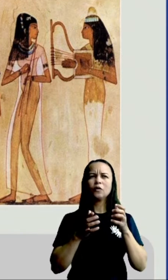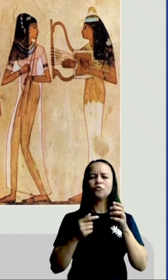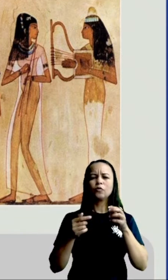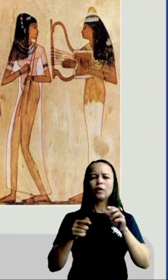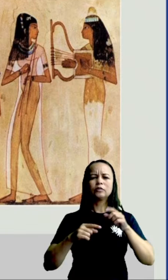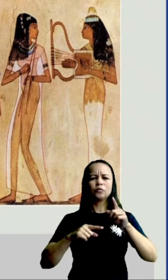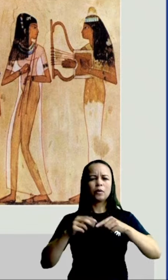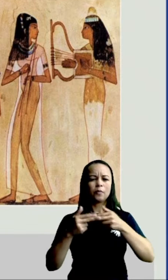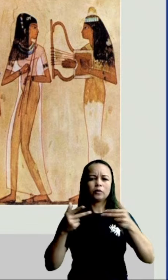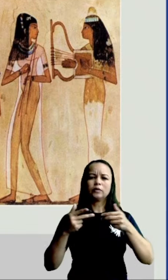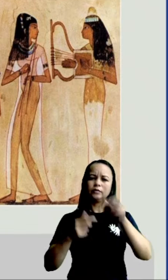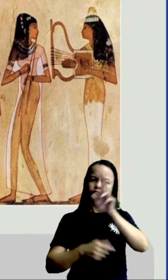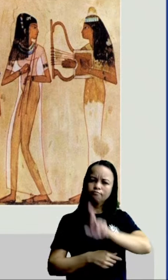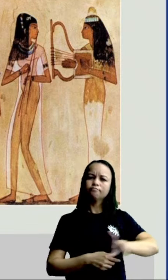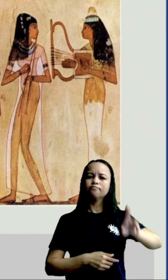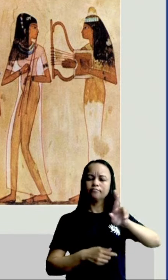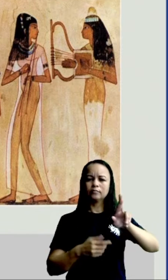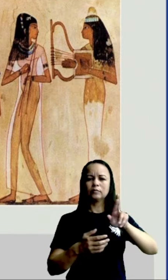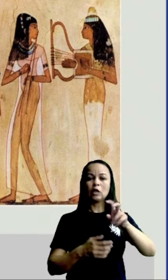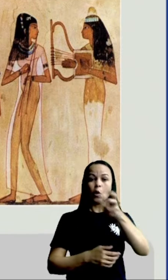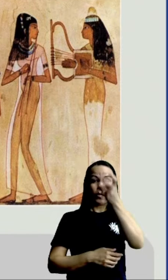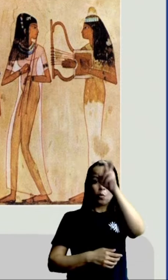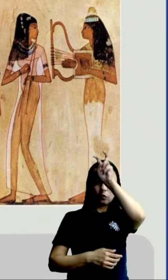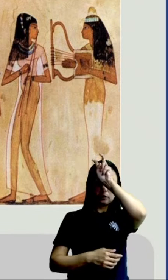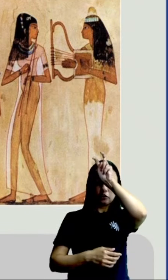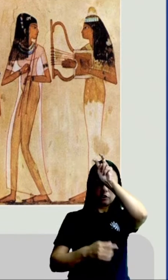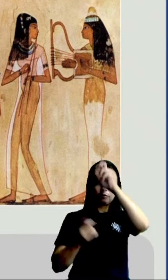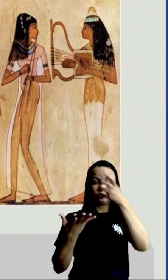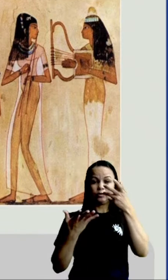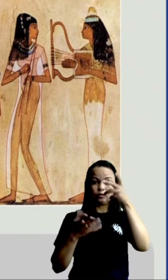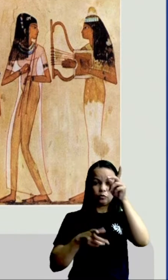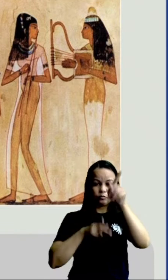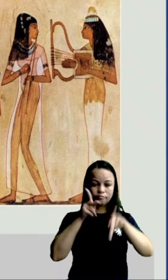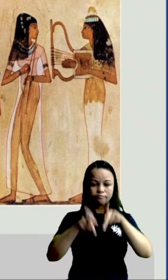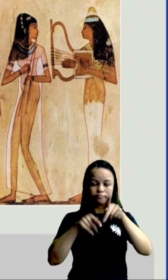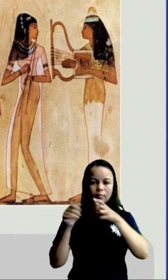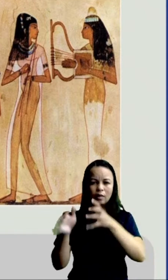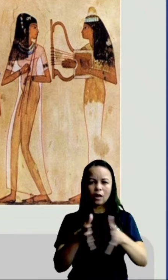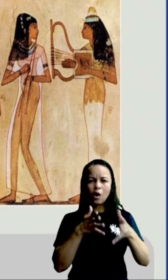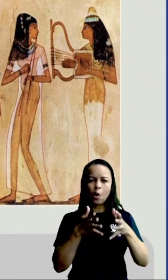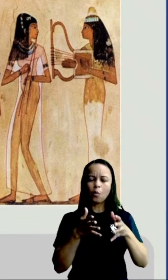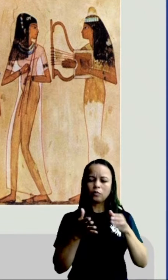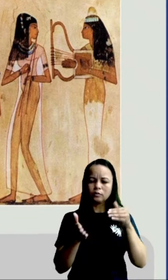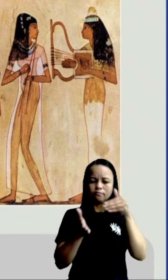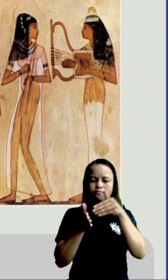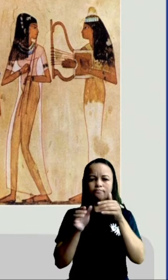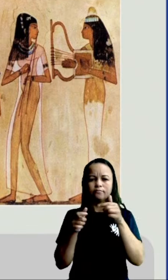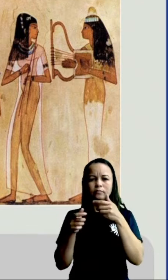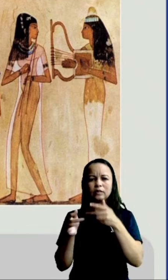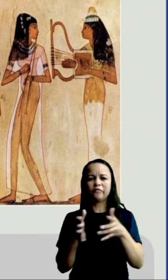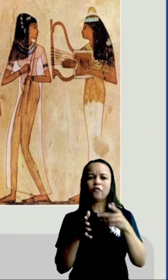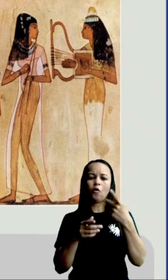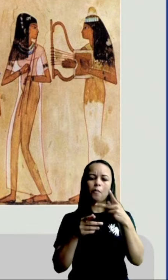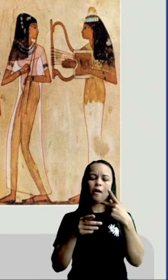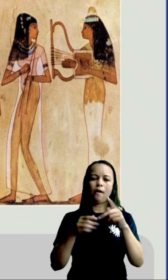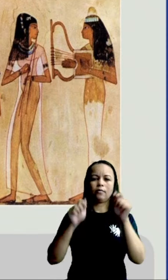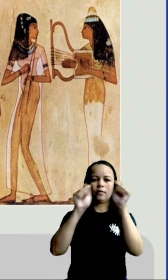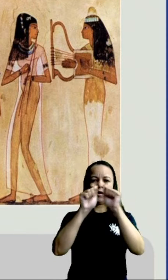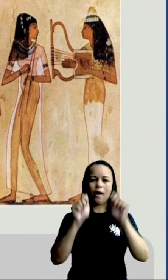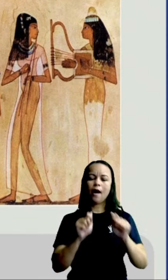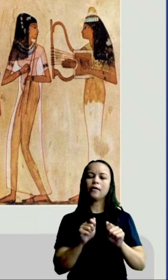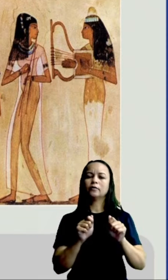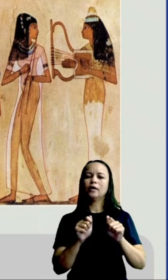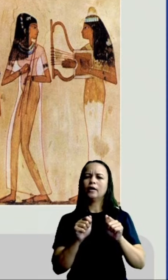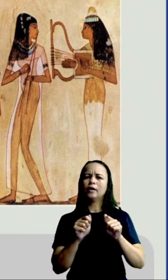importante elemento religioso os egípcios consideravam que a essa essa forma de arte era uma invenção